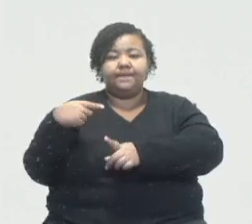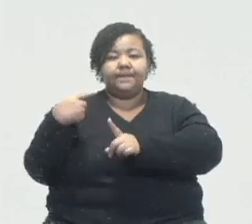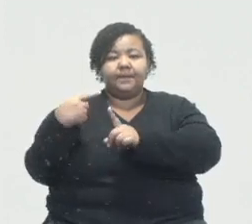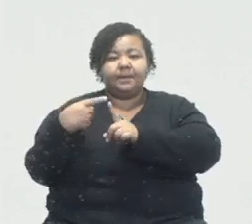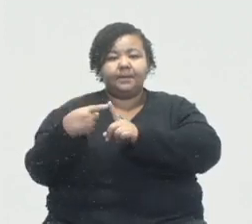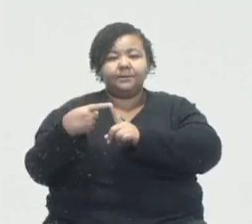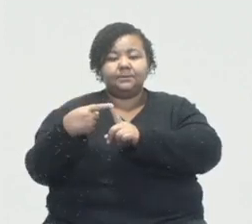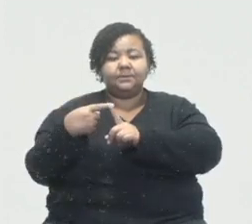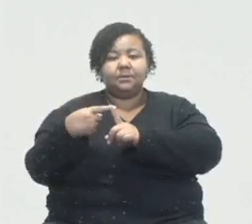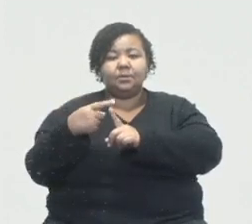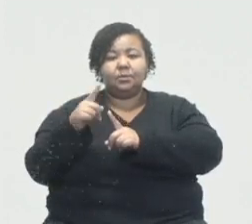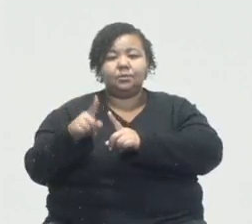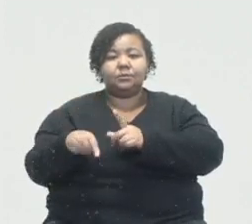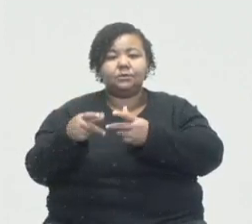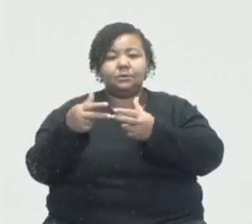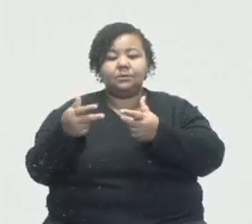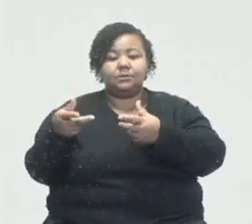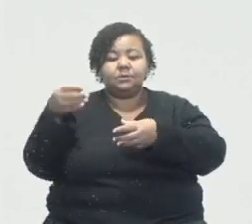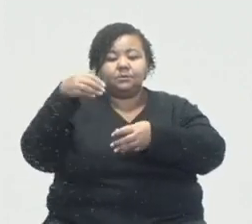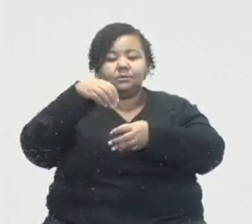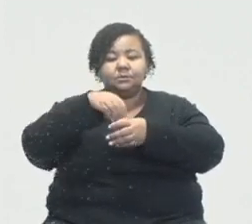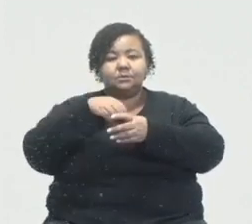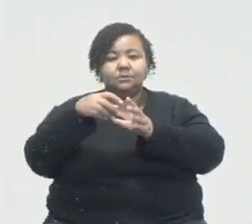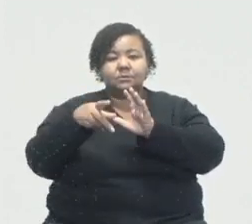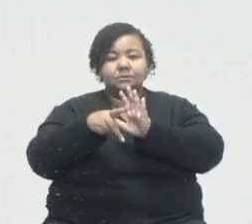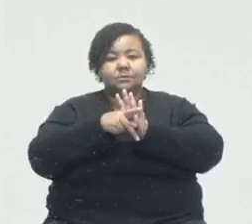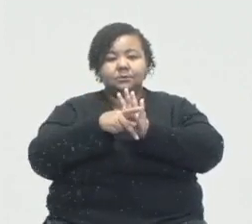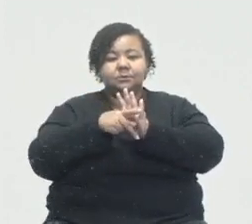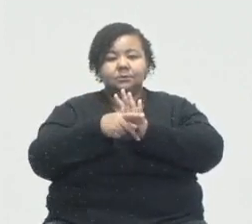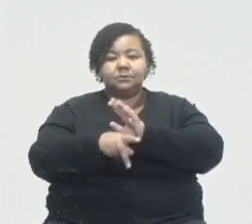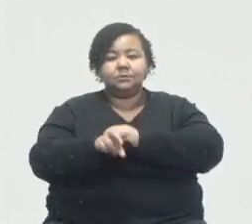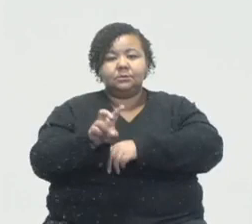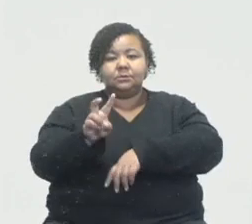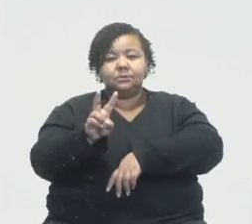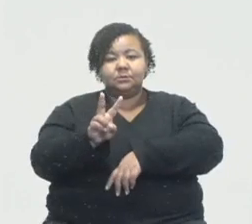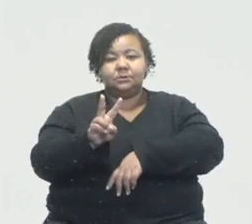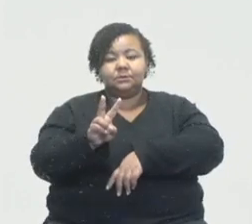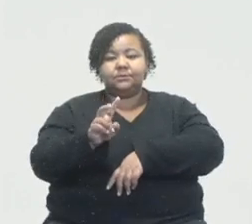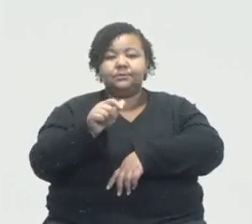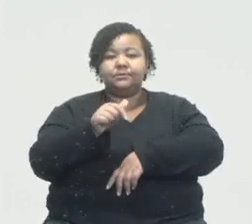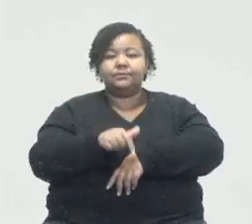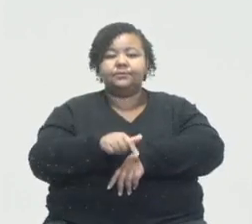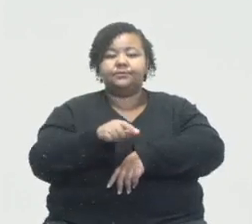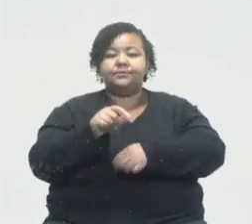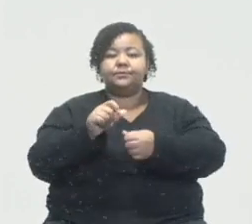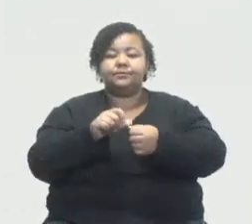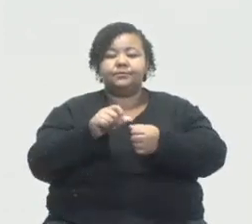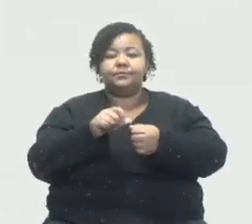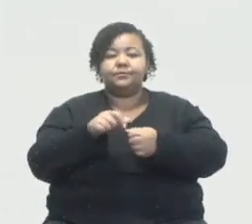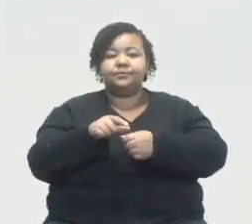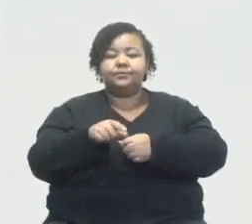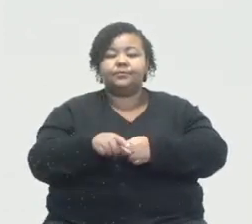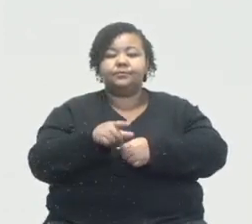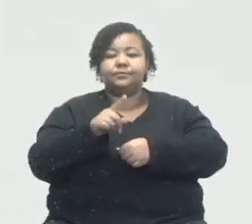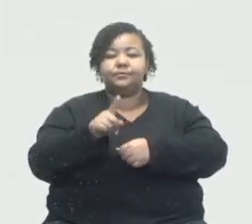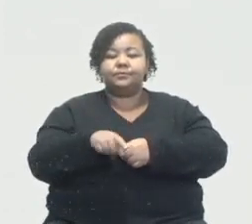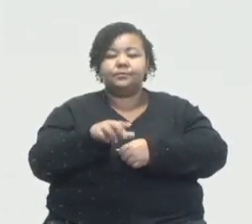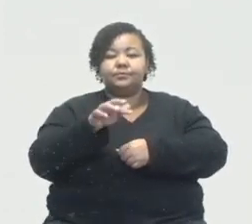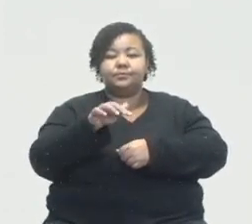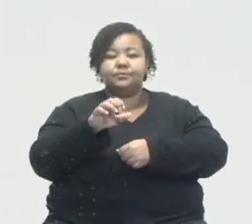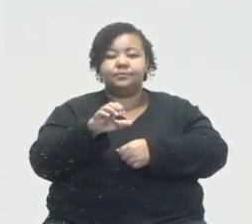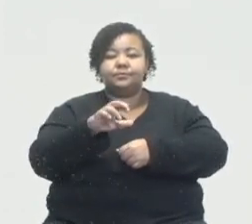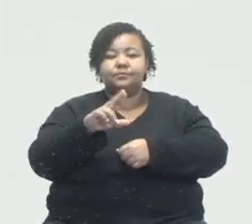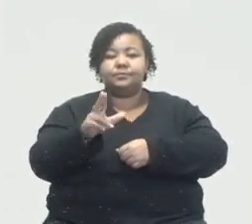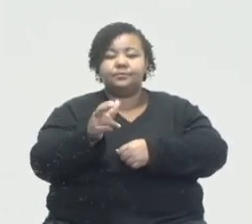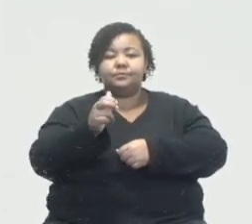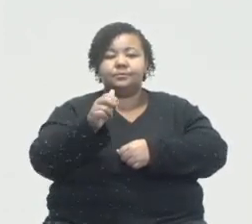dos elementos desses vetores pertence a V. Ou seja, aqui nós temos que essa operação ela é fechada na adição,